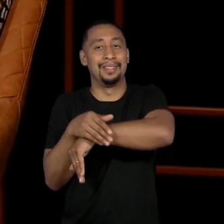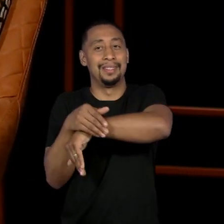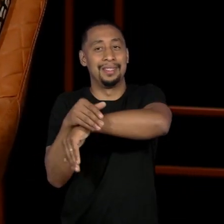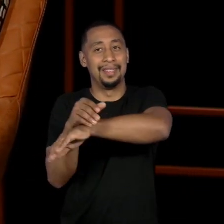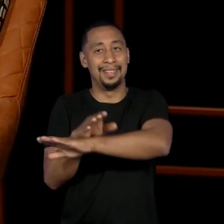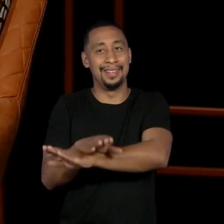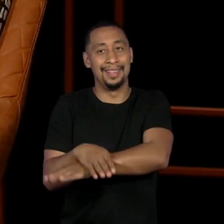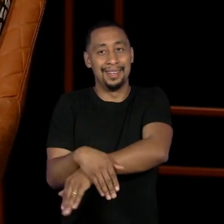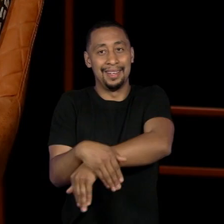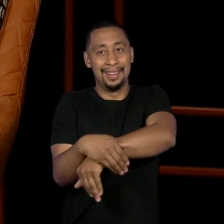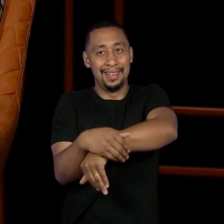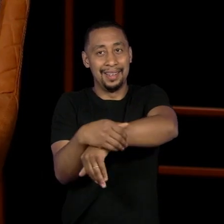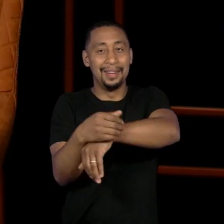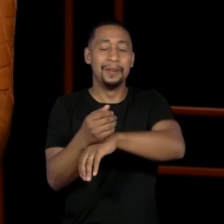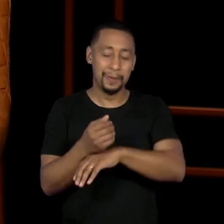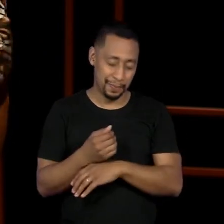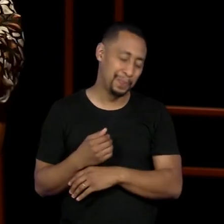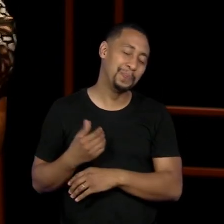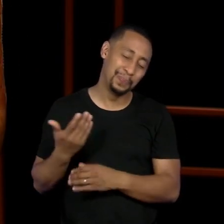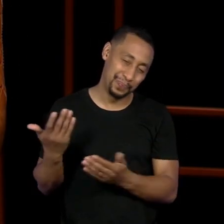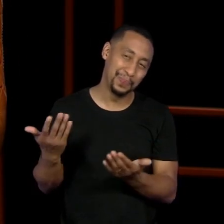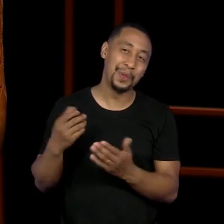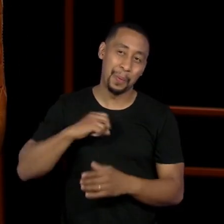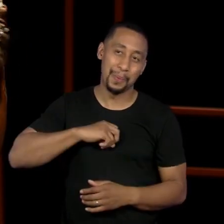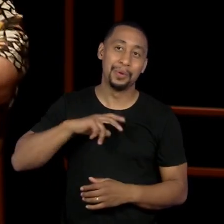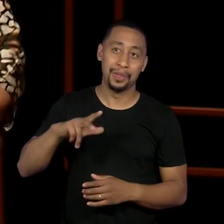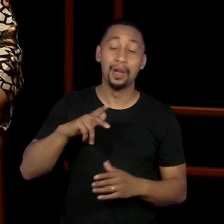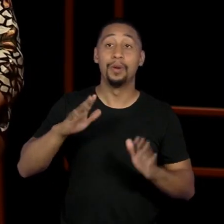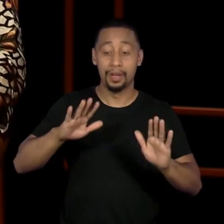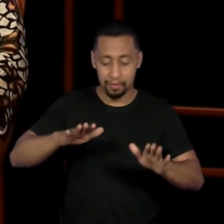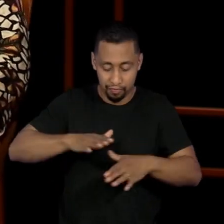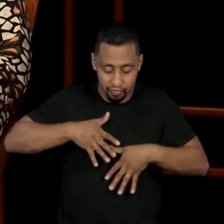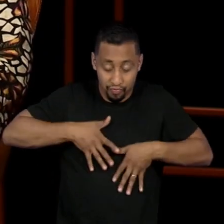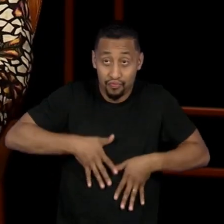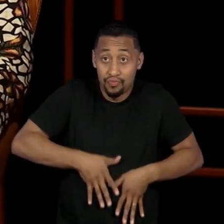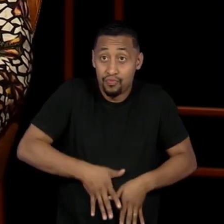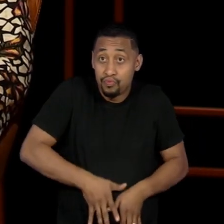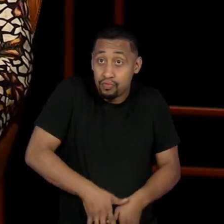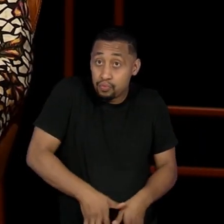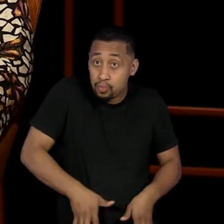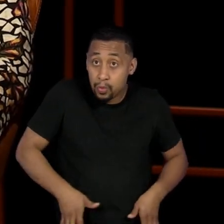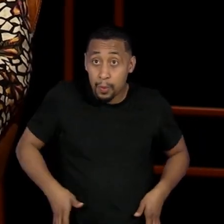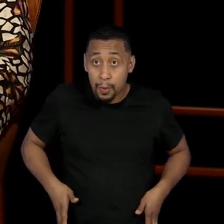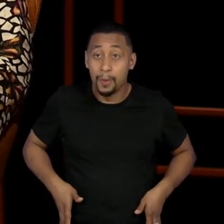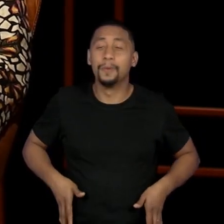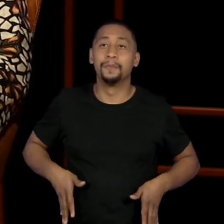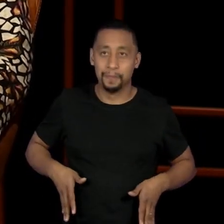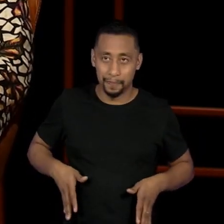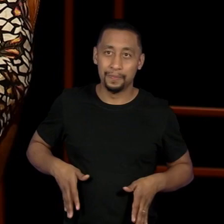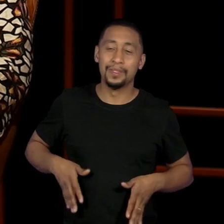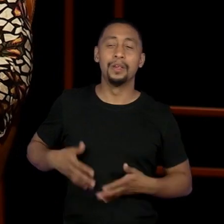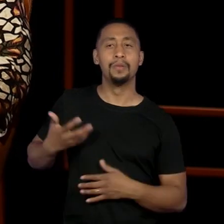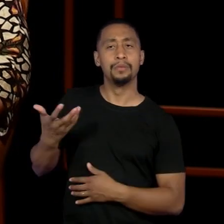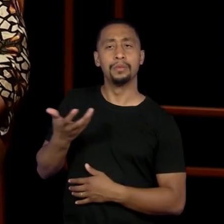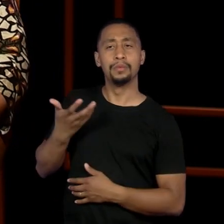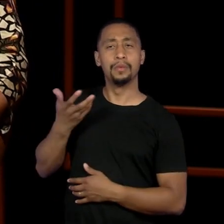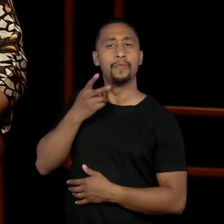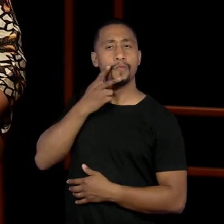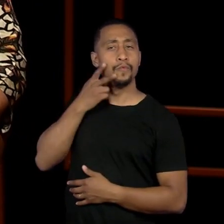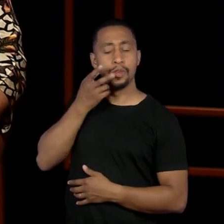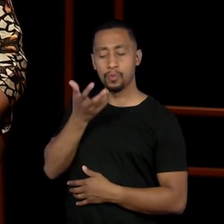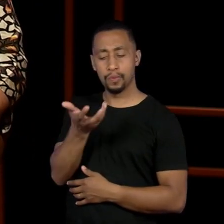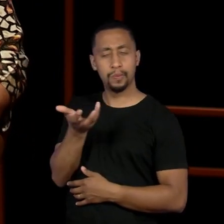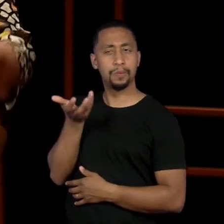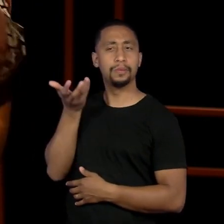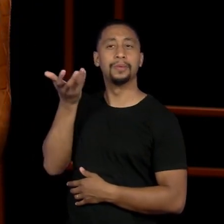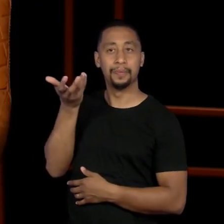que eu cantava em cima de uma pipa de vinho, com uma saia de sereia, e era o